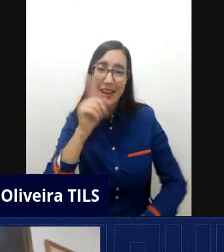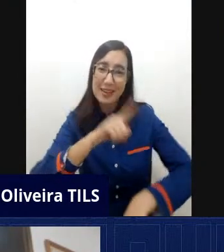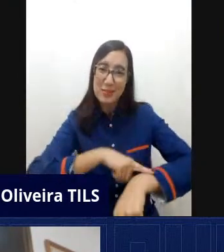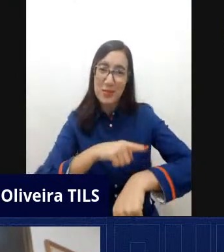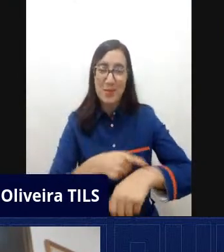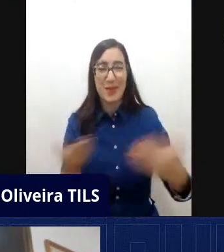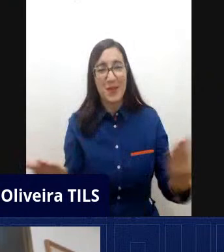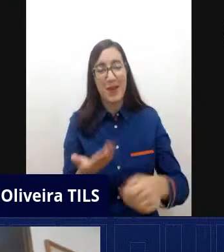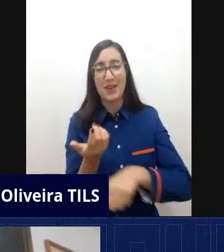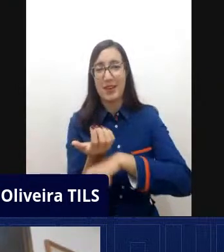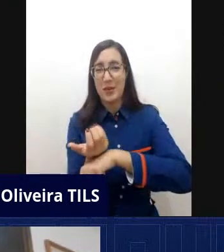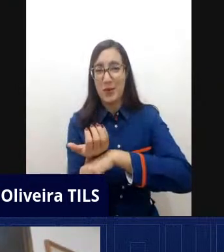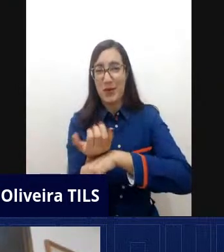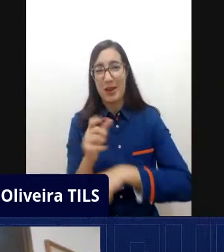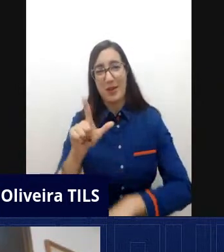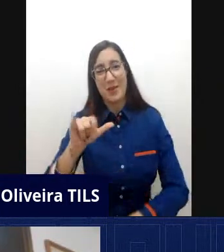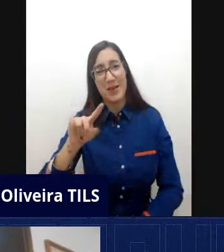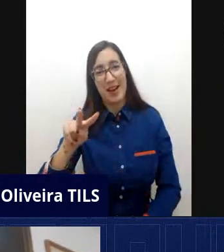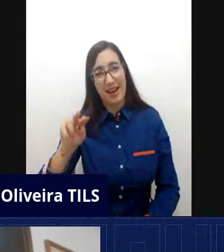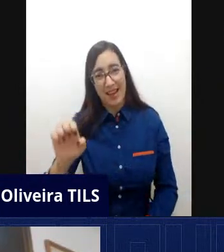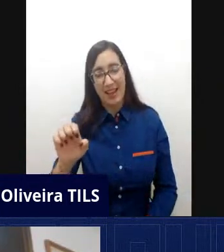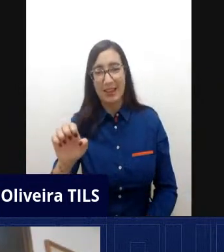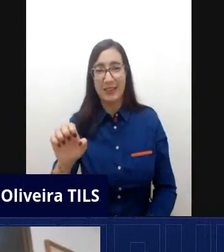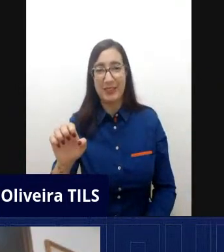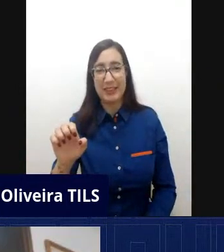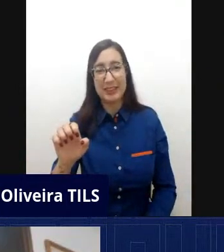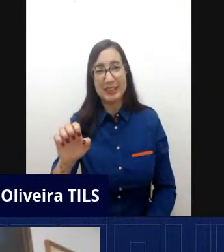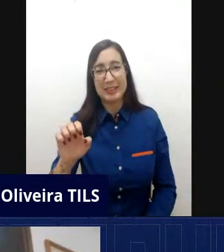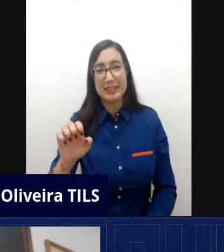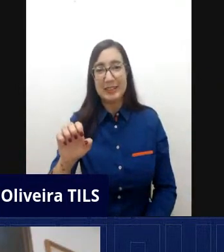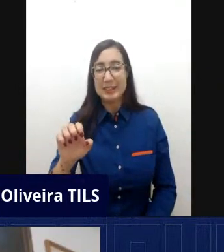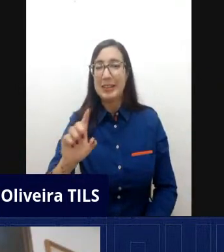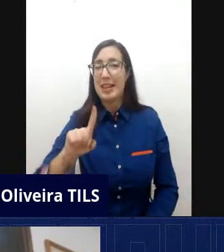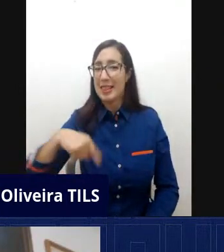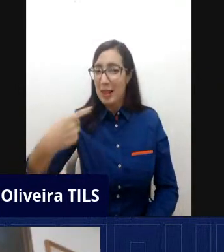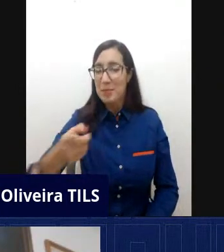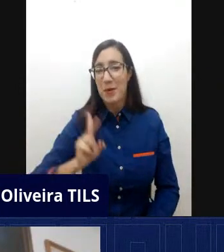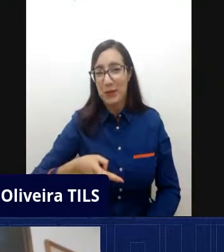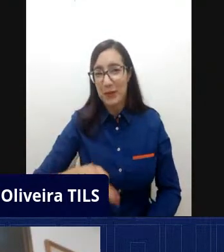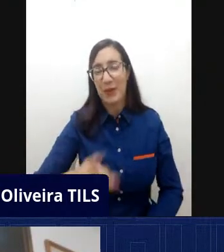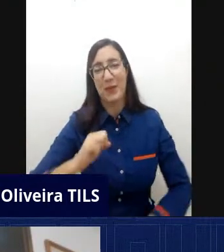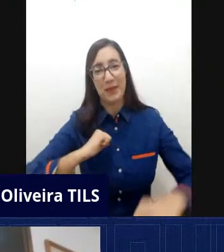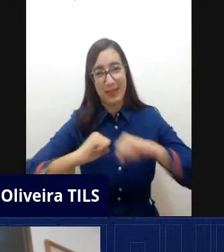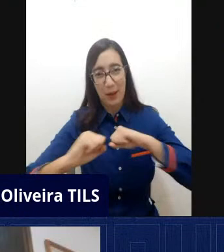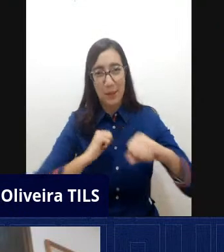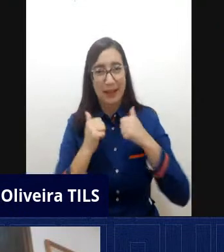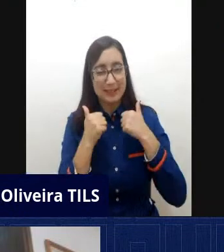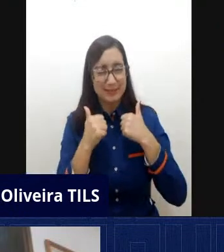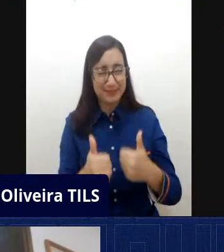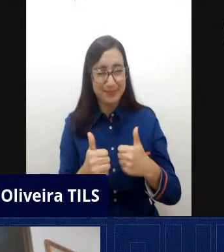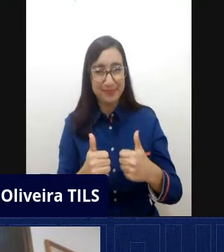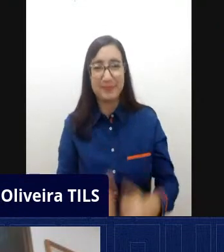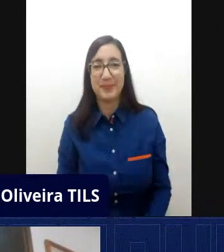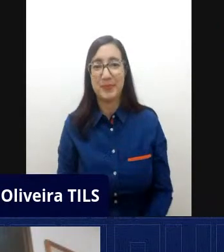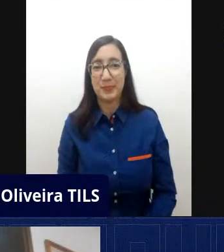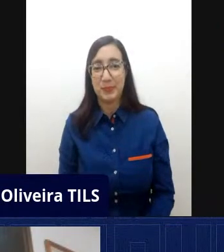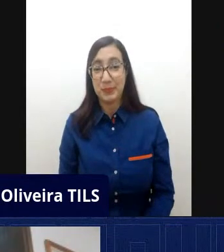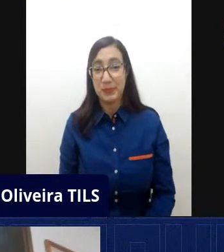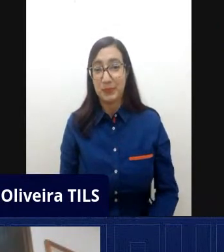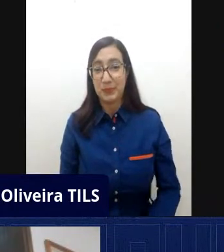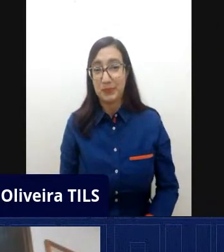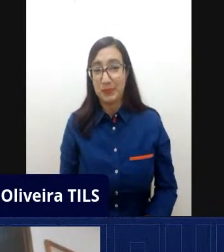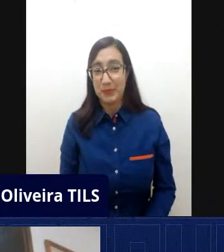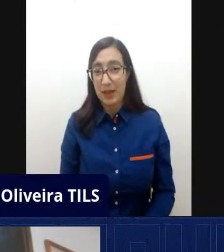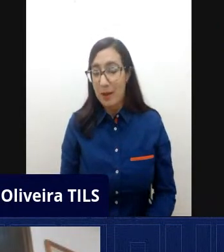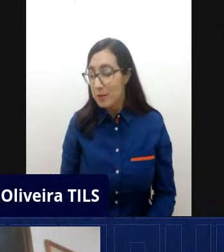para as outras companheiras e a gente fica aqui nas prosas. Professora, muito obrigada por ter aceitado o convite, né,